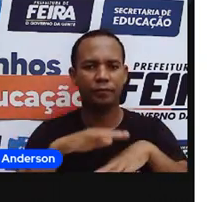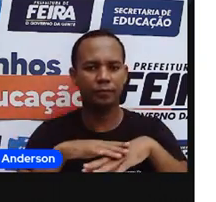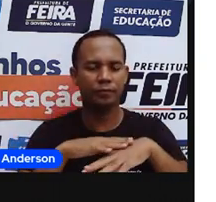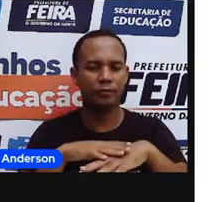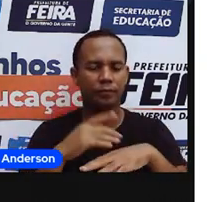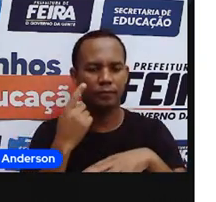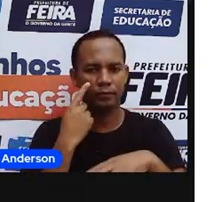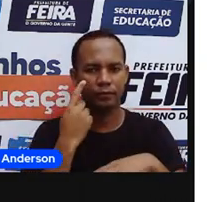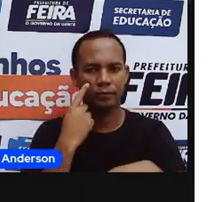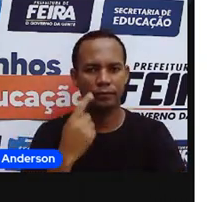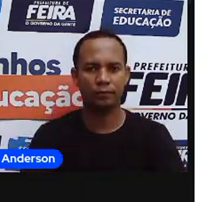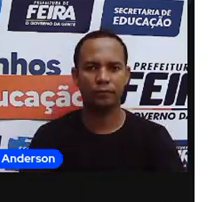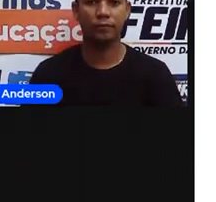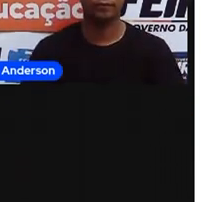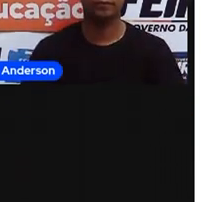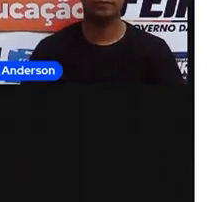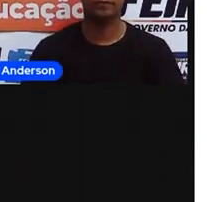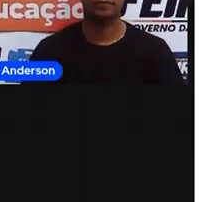sobre isso aí.